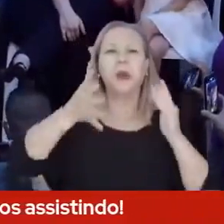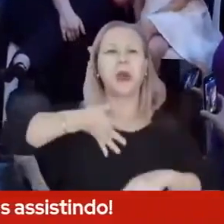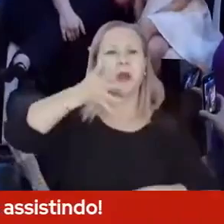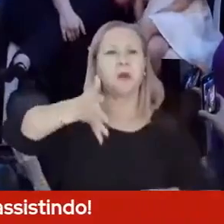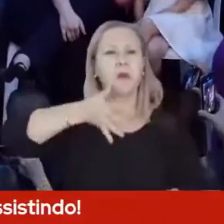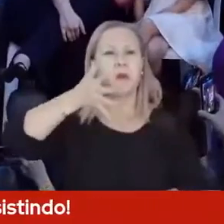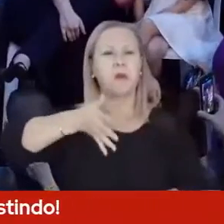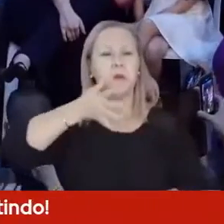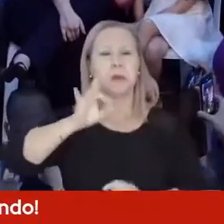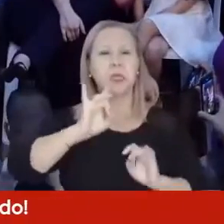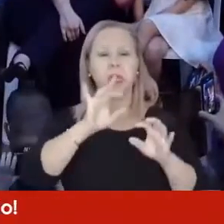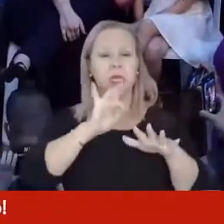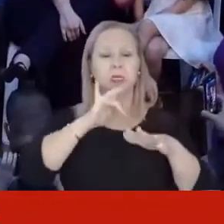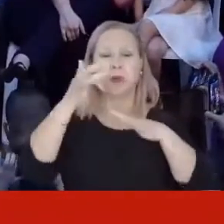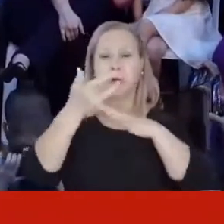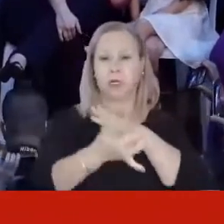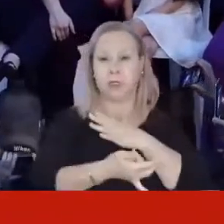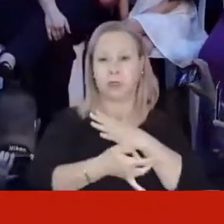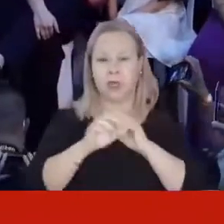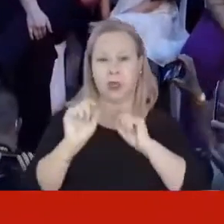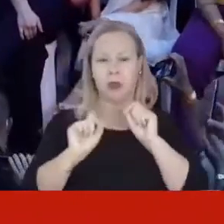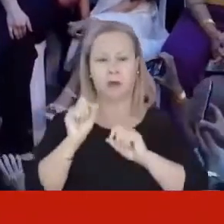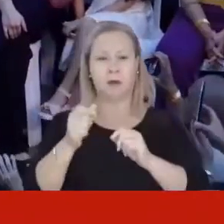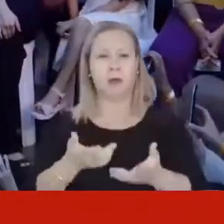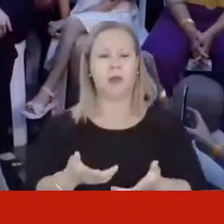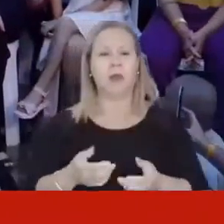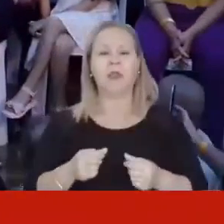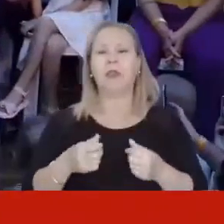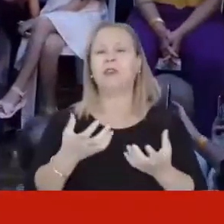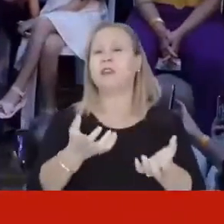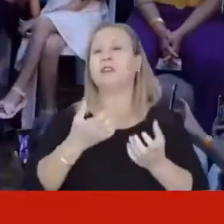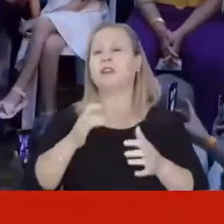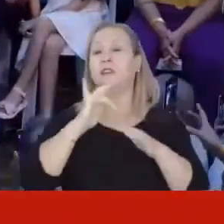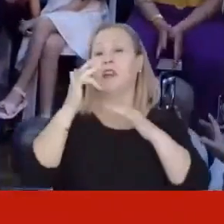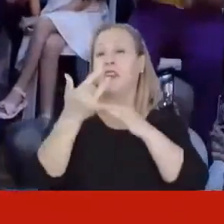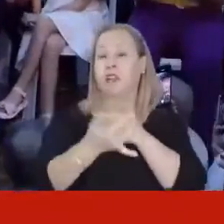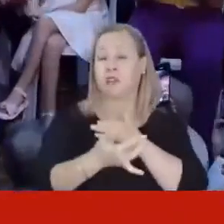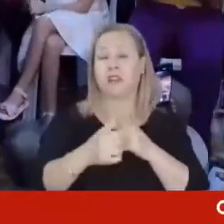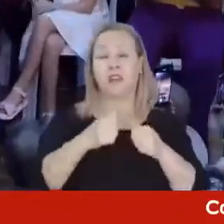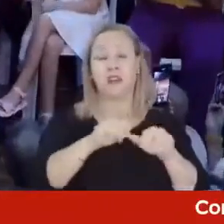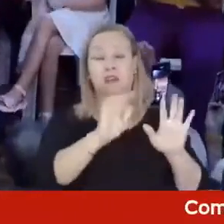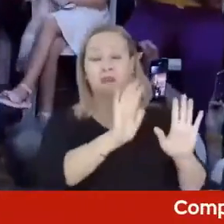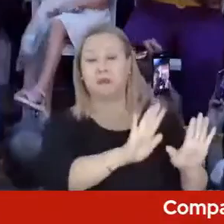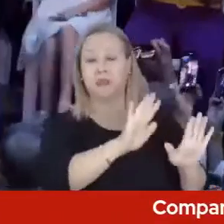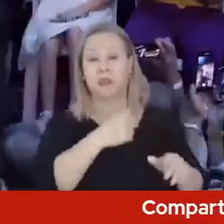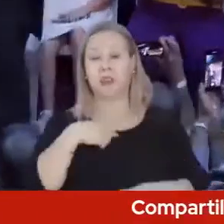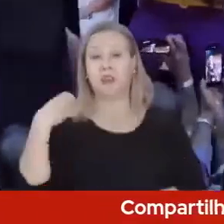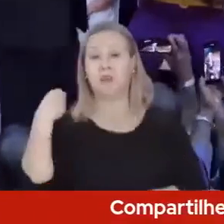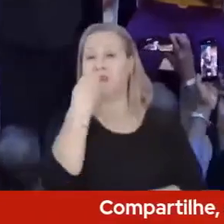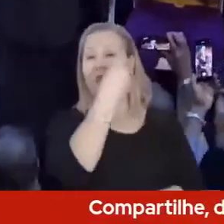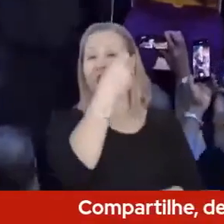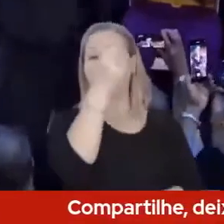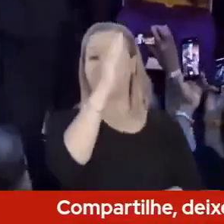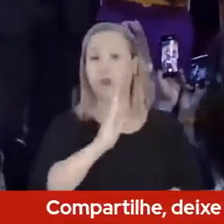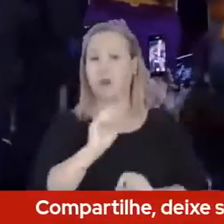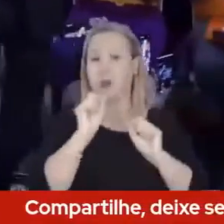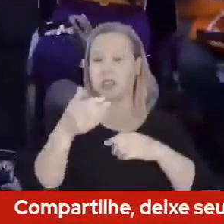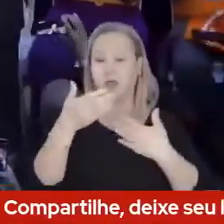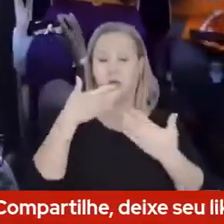social. Quem quiser ficar na rede social, que fique. Eu vou viajar no Brasil para conversar com o povo